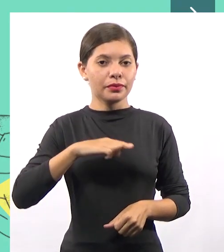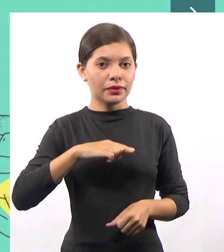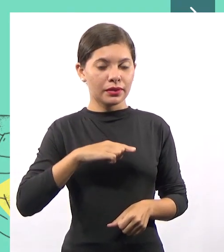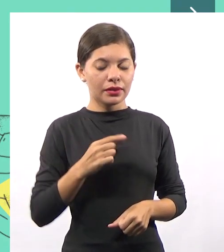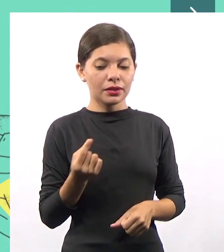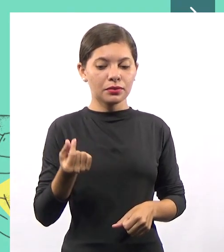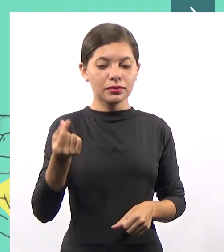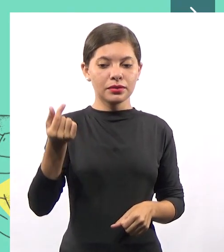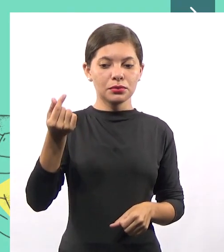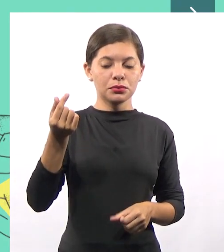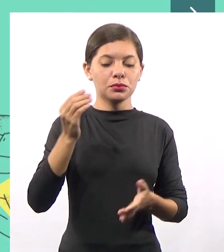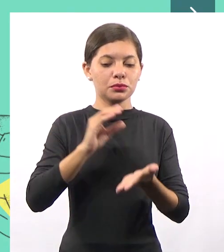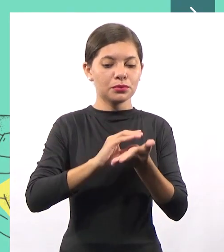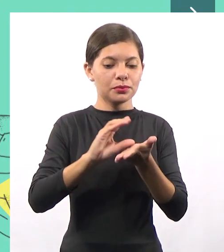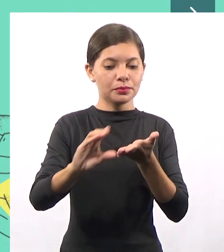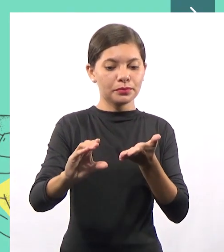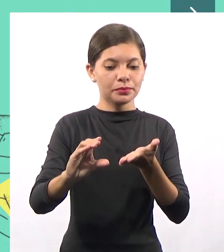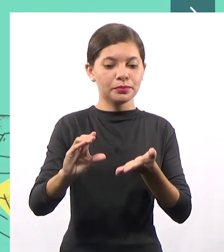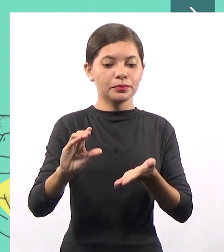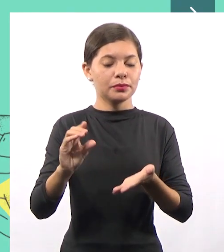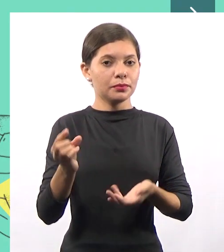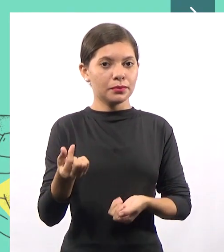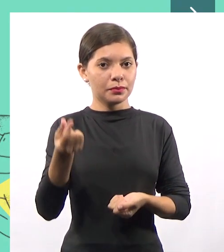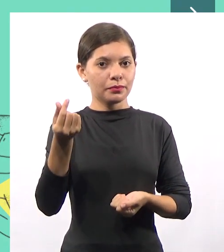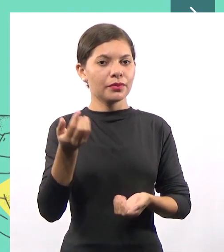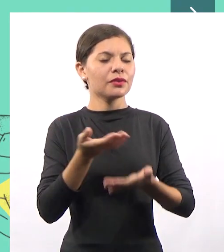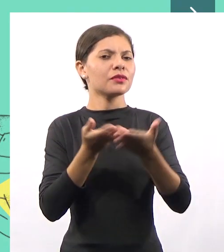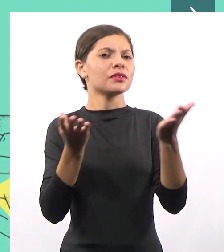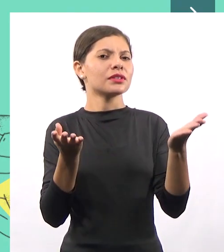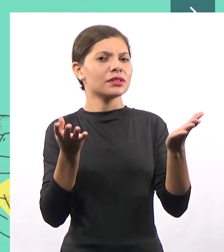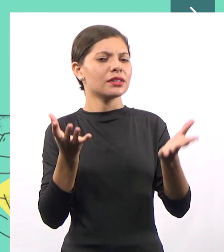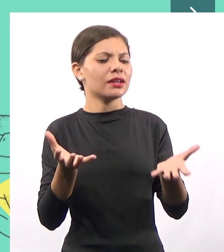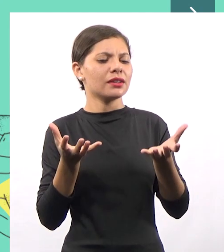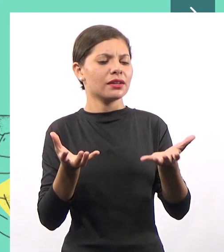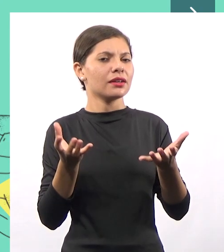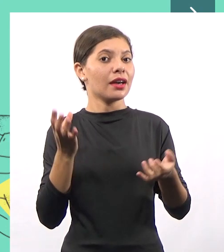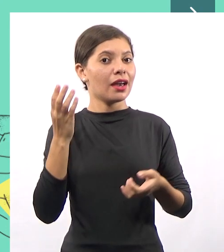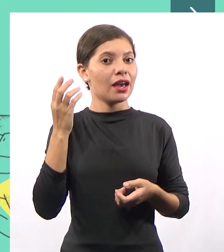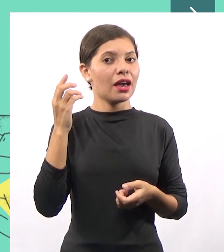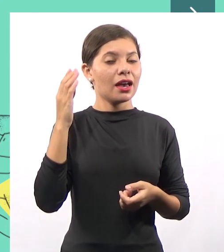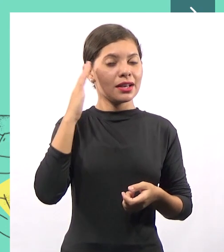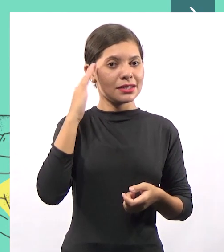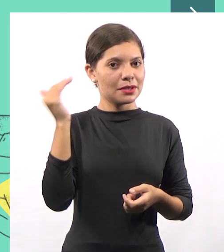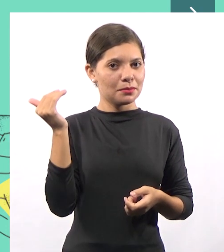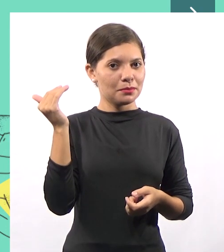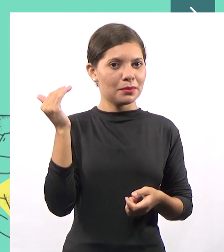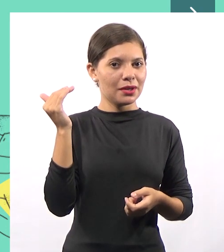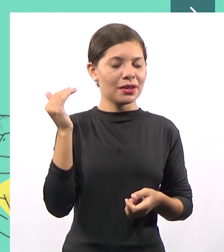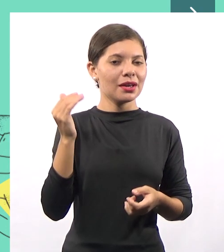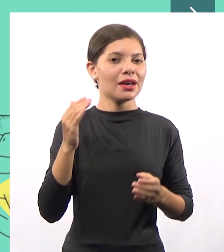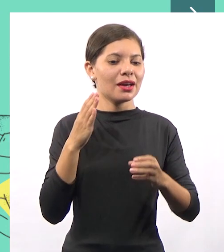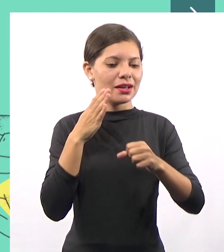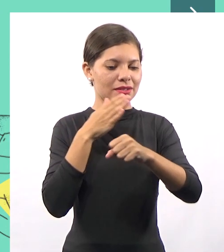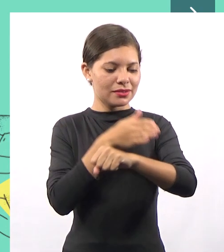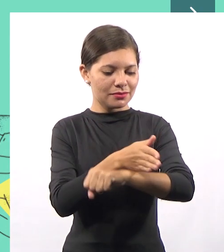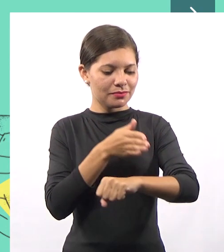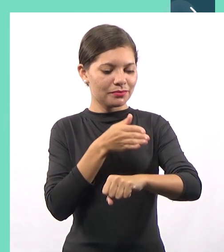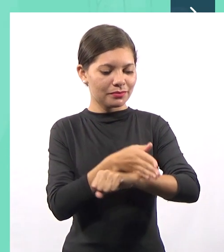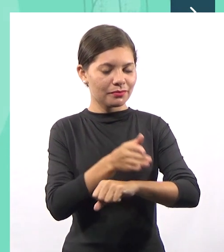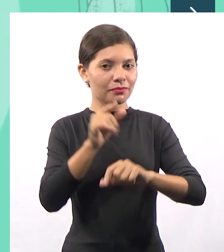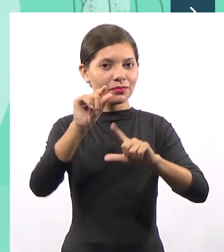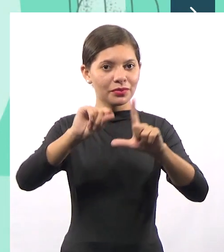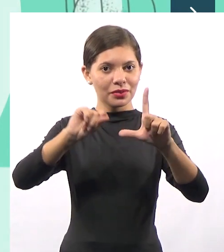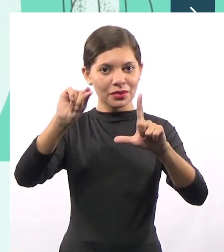os recursos destinados à educação infantil. Então, se você quiser saber como acontece cada uma das transferências, acessa